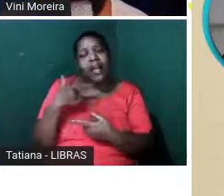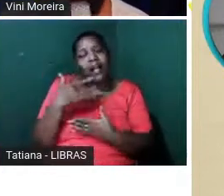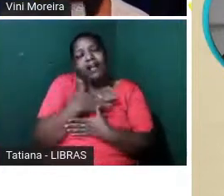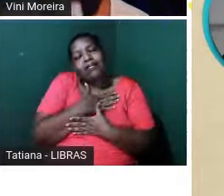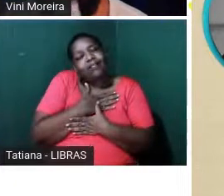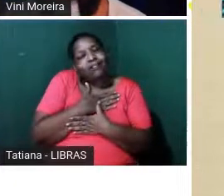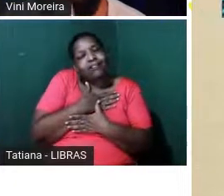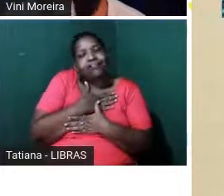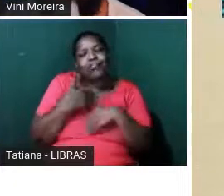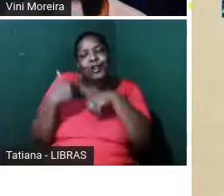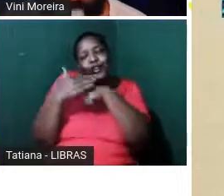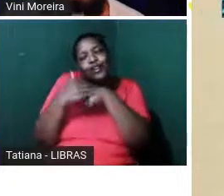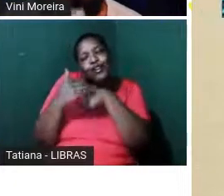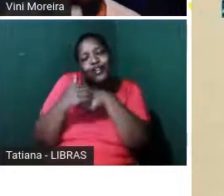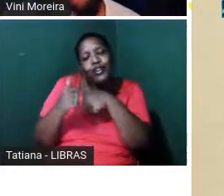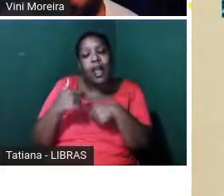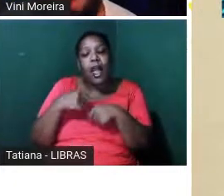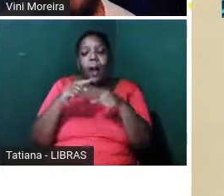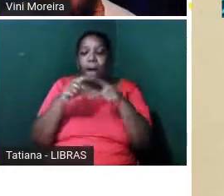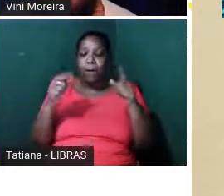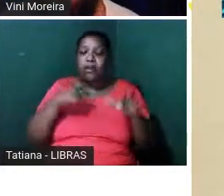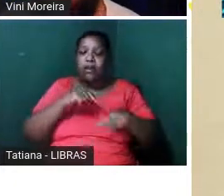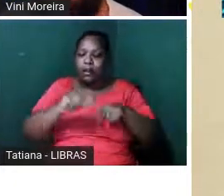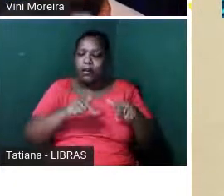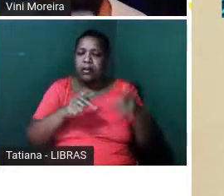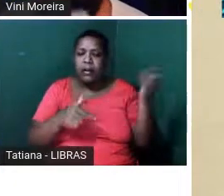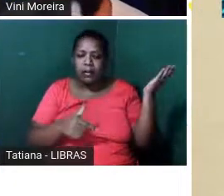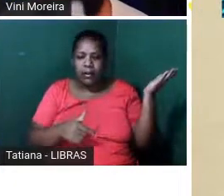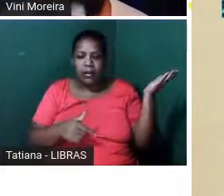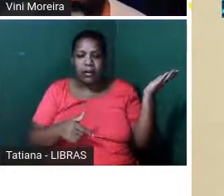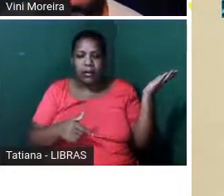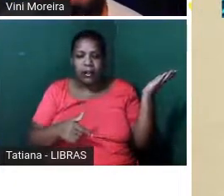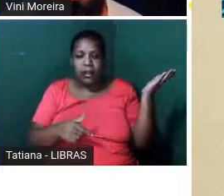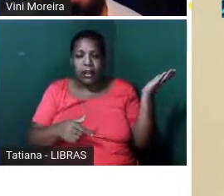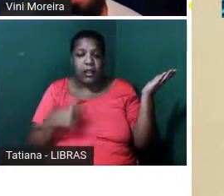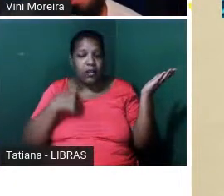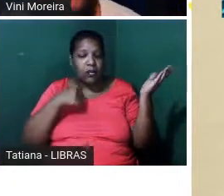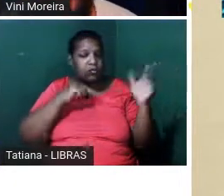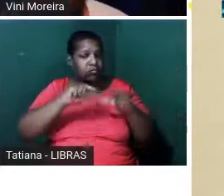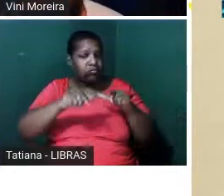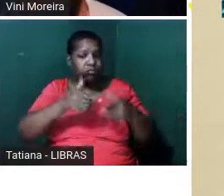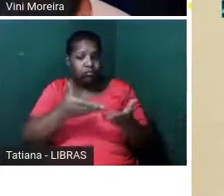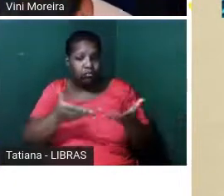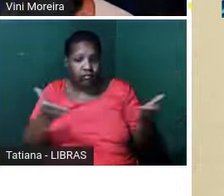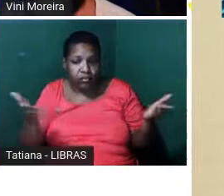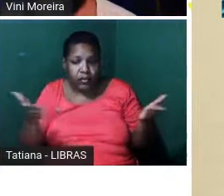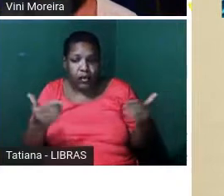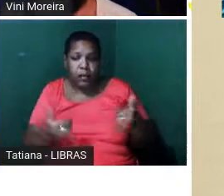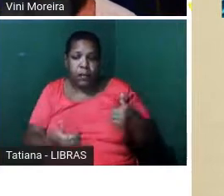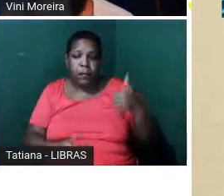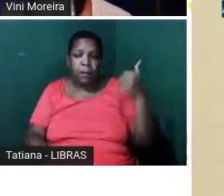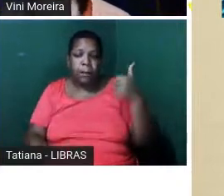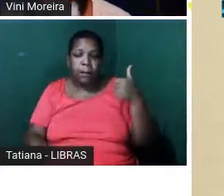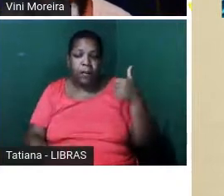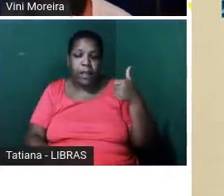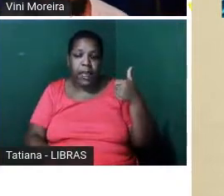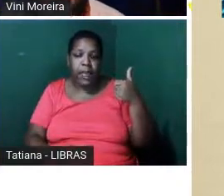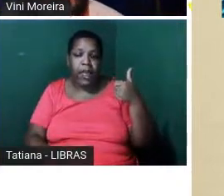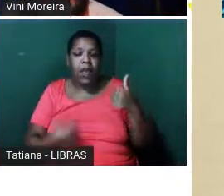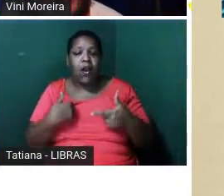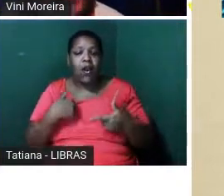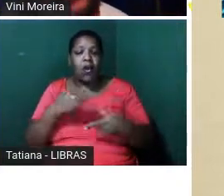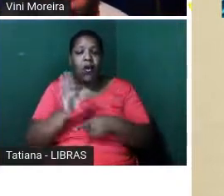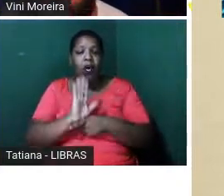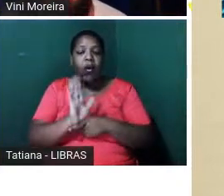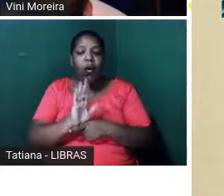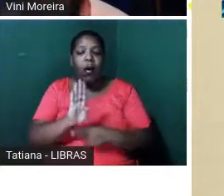meus bebês mais eu também trabalho no mercado o primeiro curta a